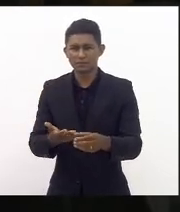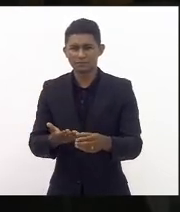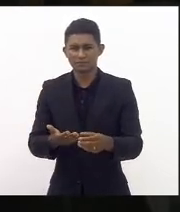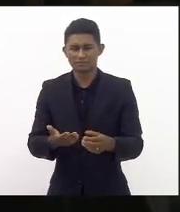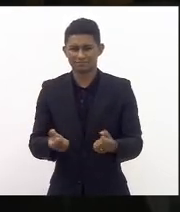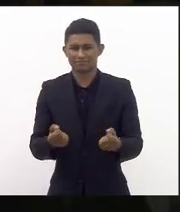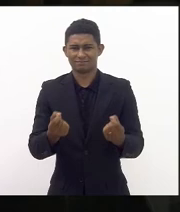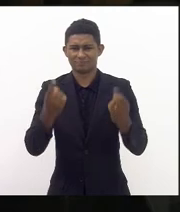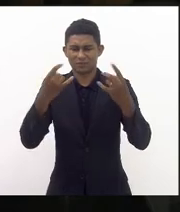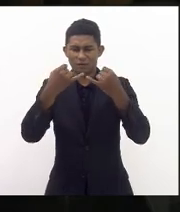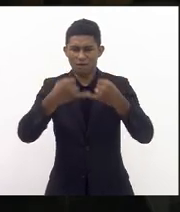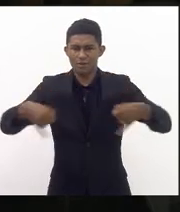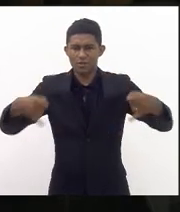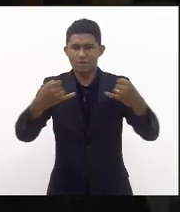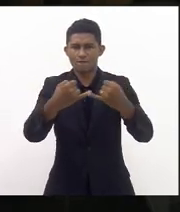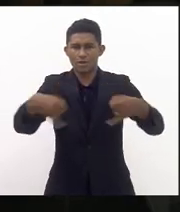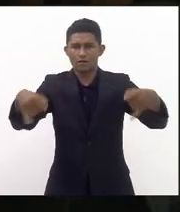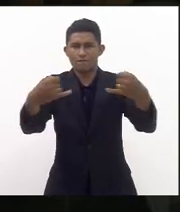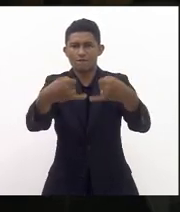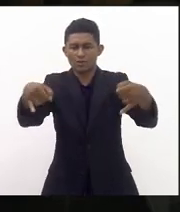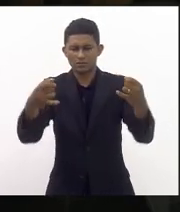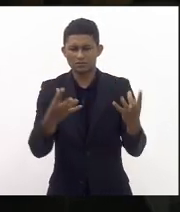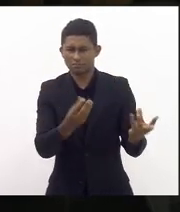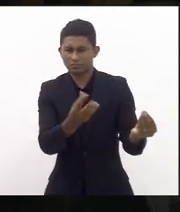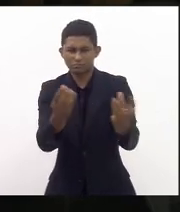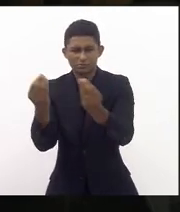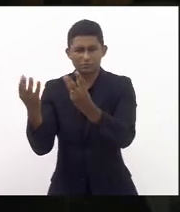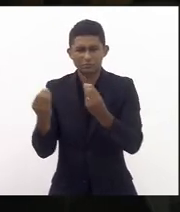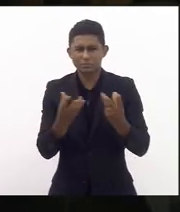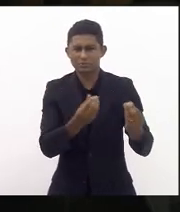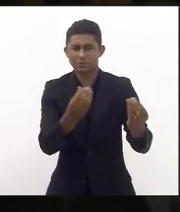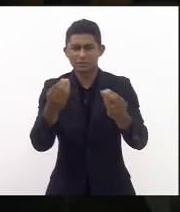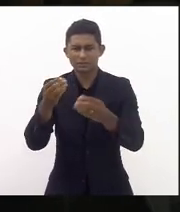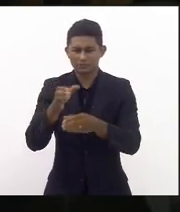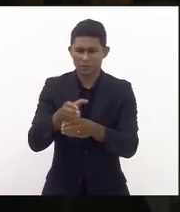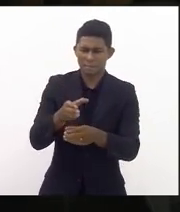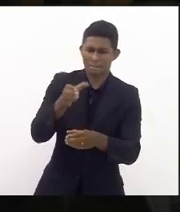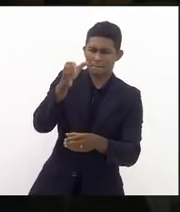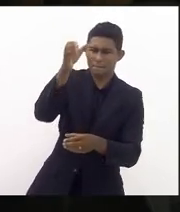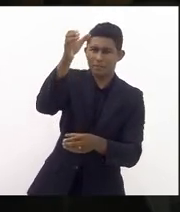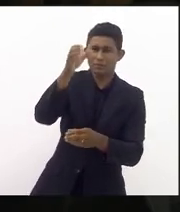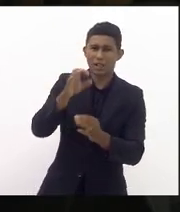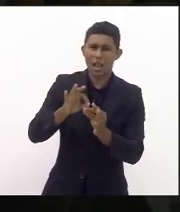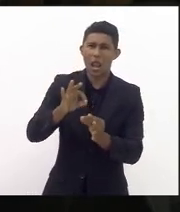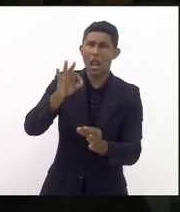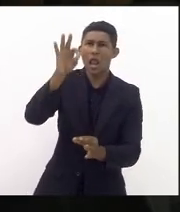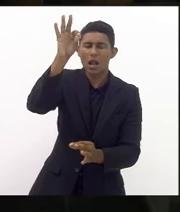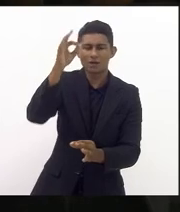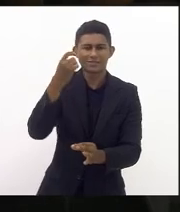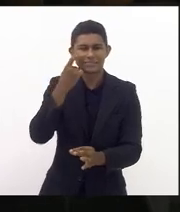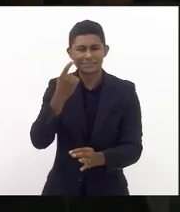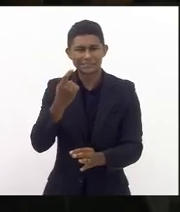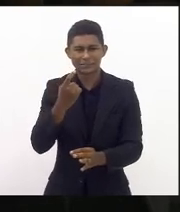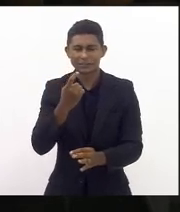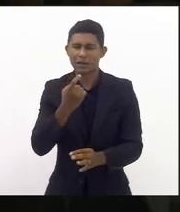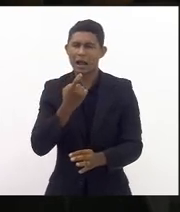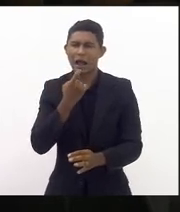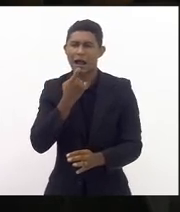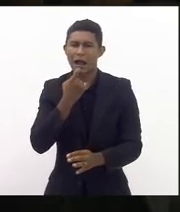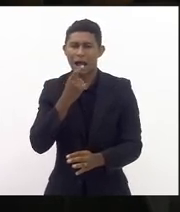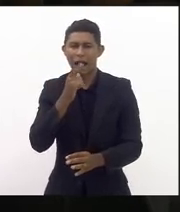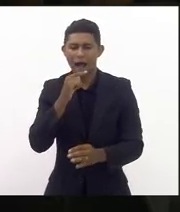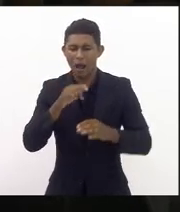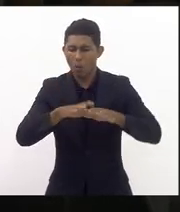fio. É muito fio em alturas consideráveis. Talvez,